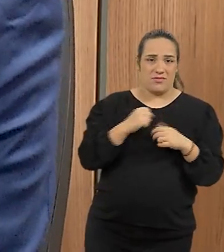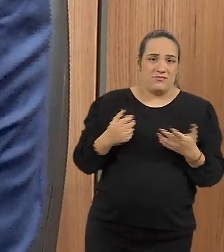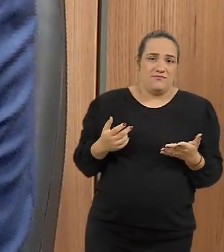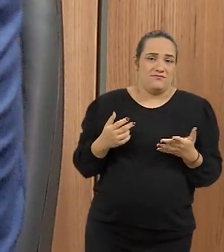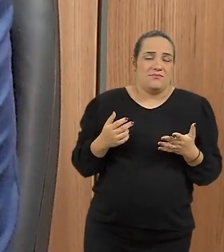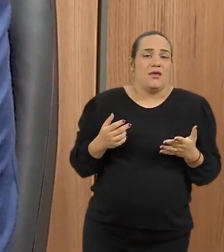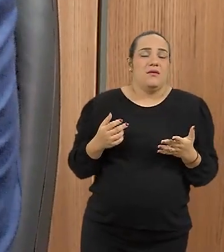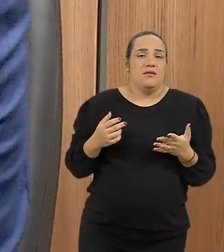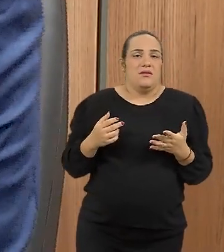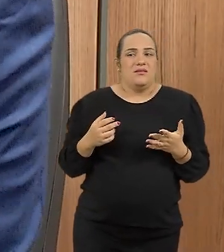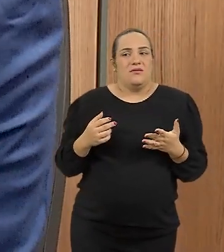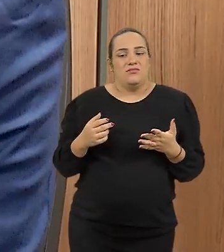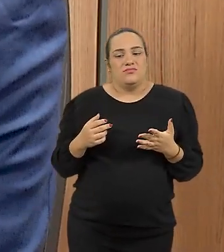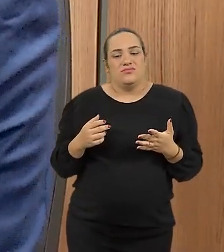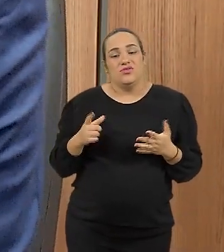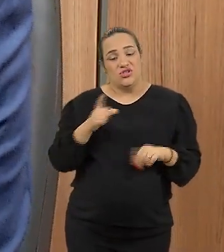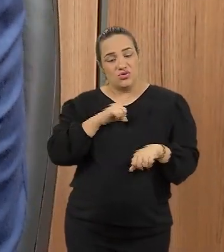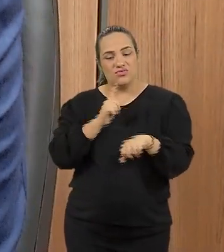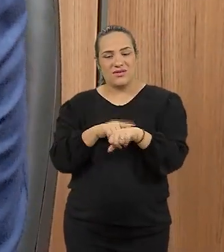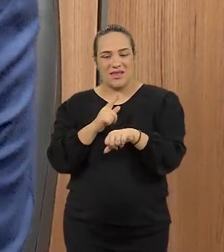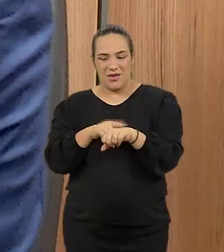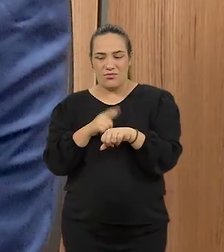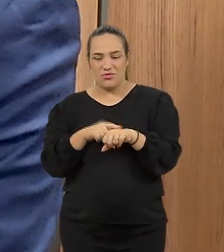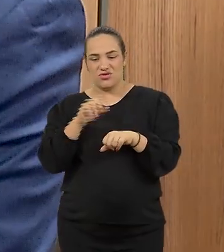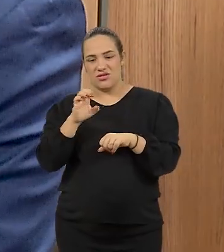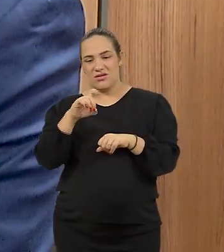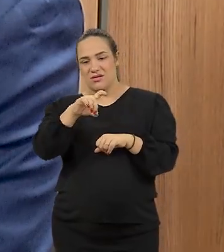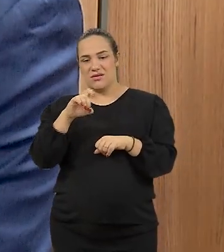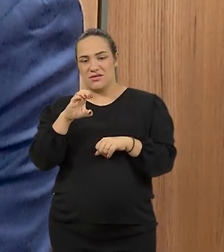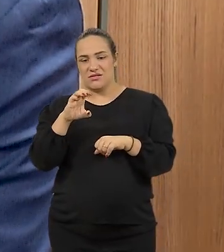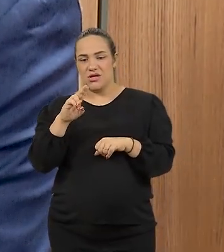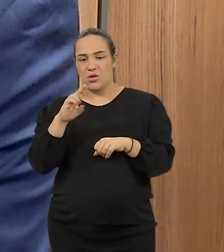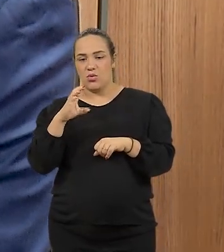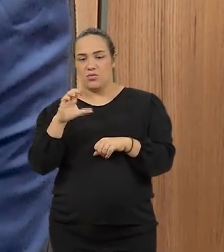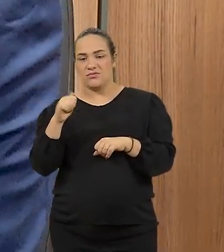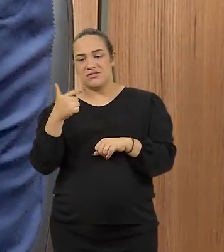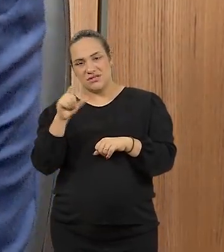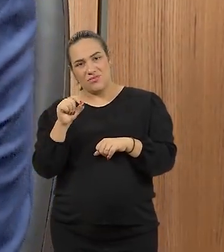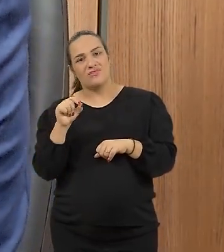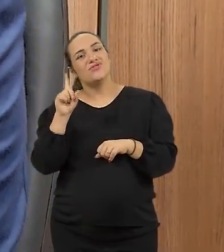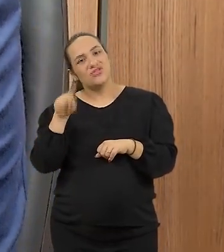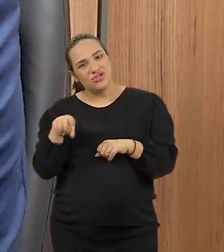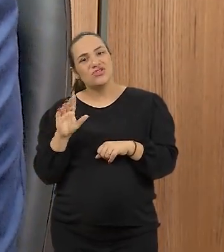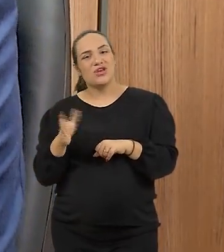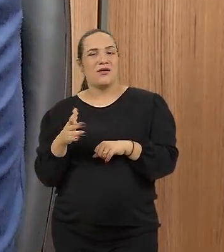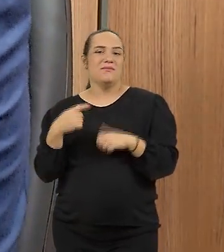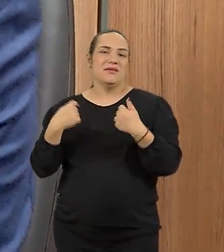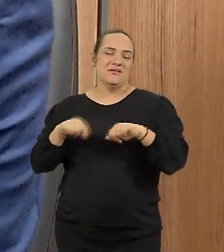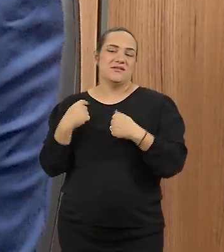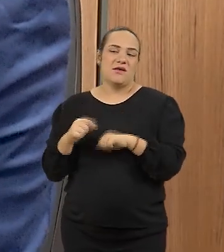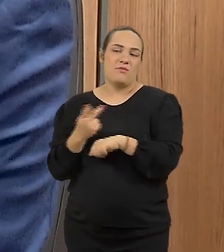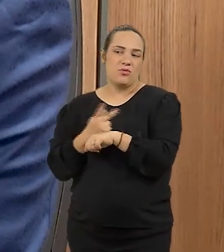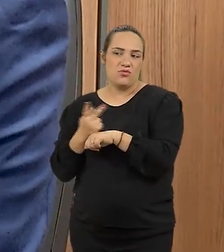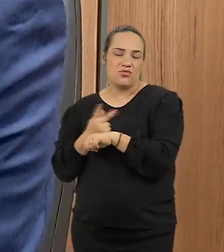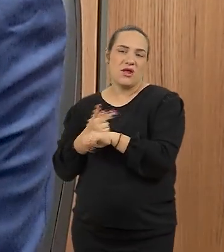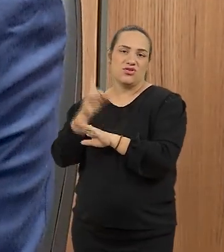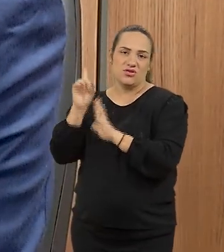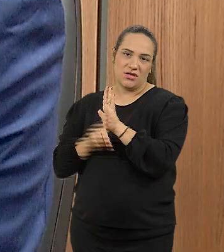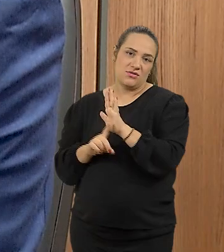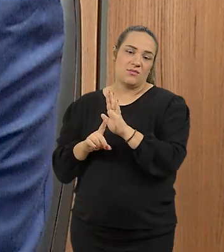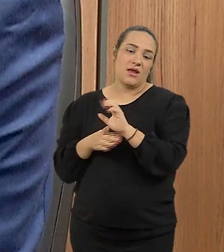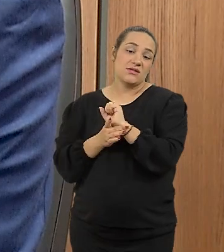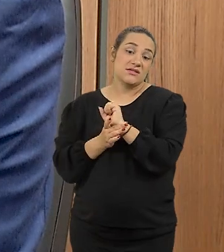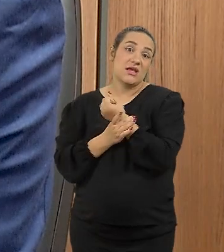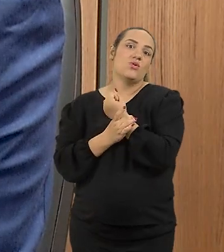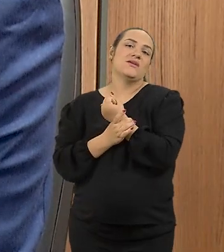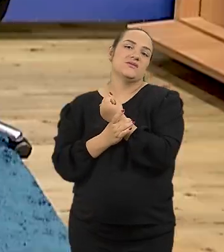Então havia uma fase, vamos chamar assim, de execução dentro do processo de conhecimento, em que o juiz já tinha que atuar os seus poderes ainda no início do